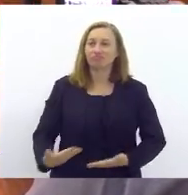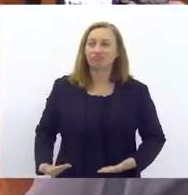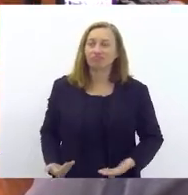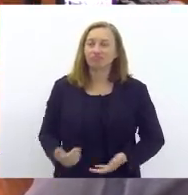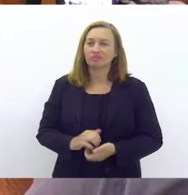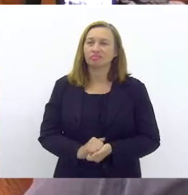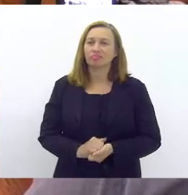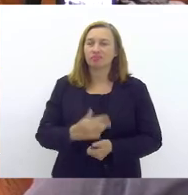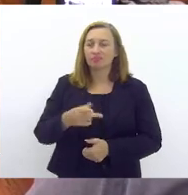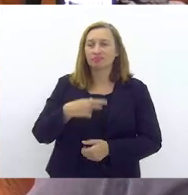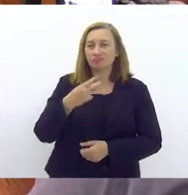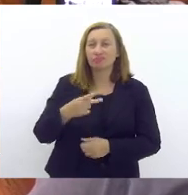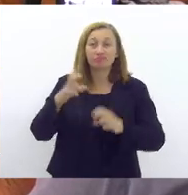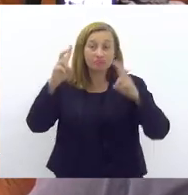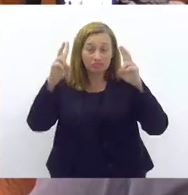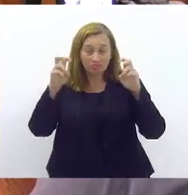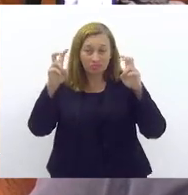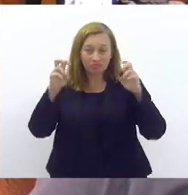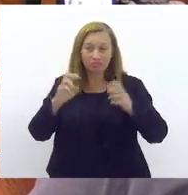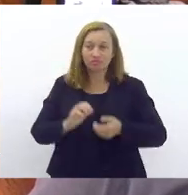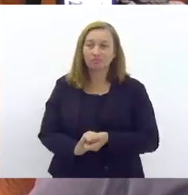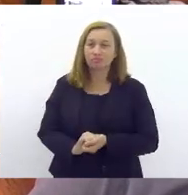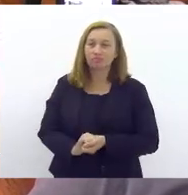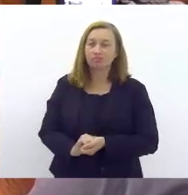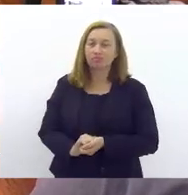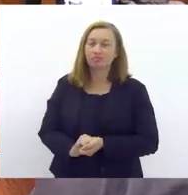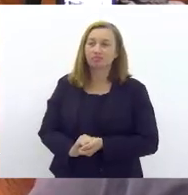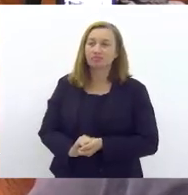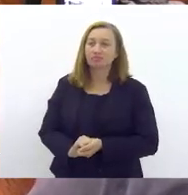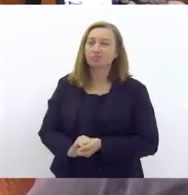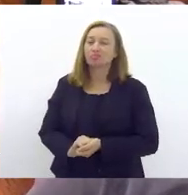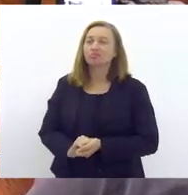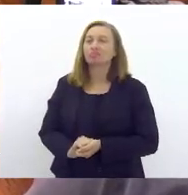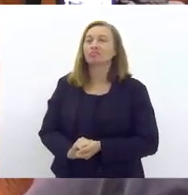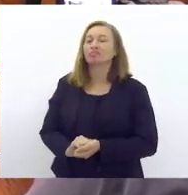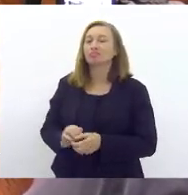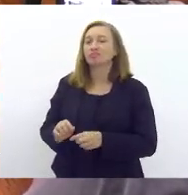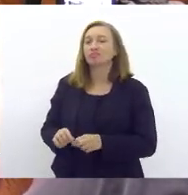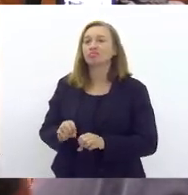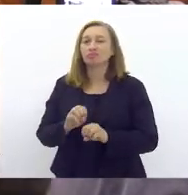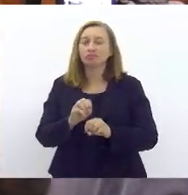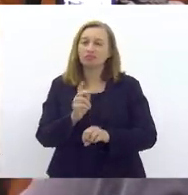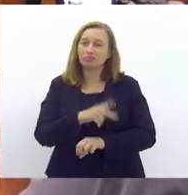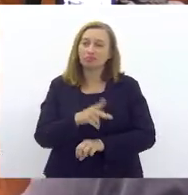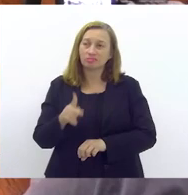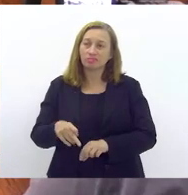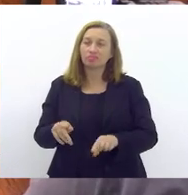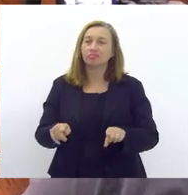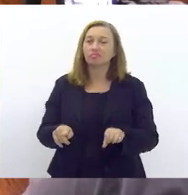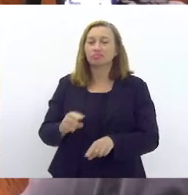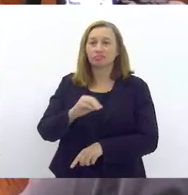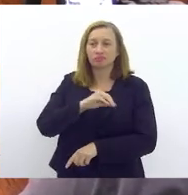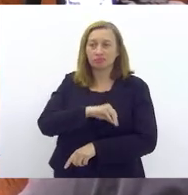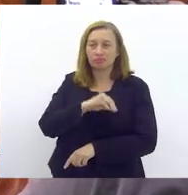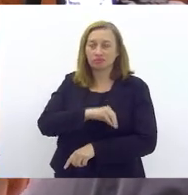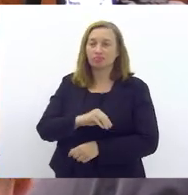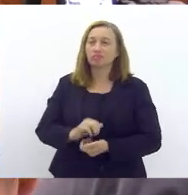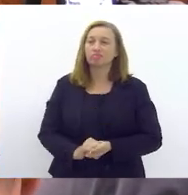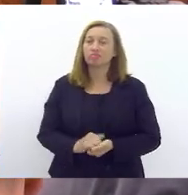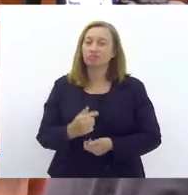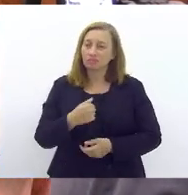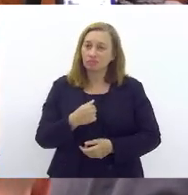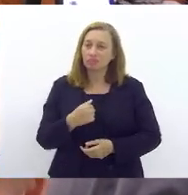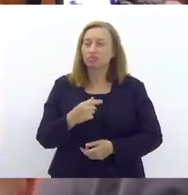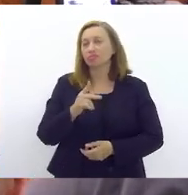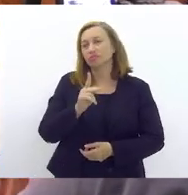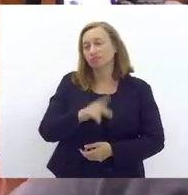para tratar sobre o tema dos agentes educadores infantis e também sobre o piso nacional dos professores. Eu, como